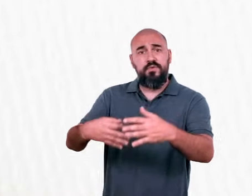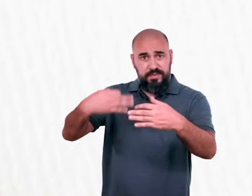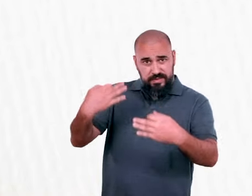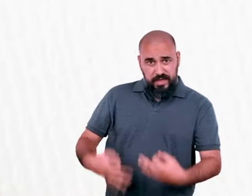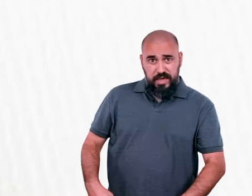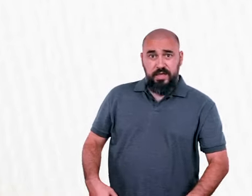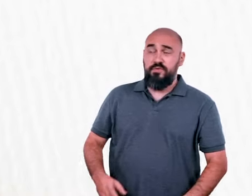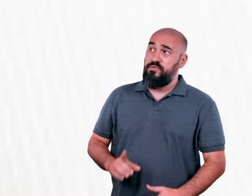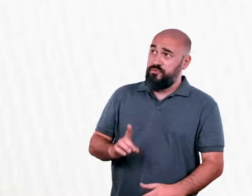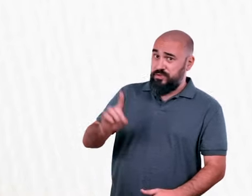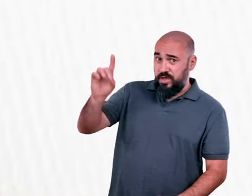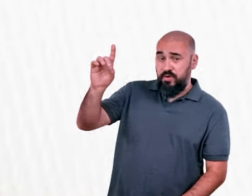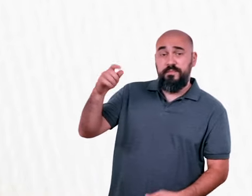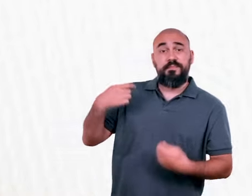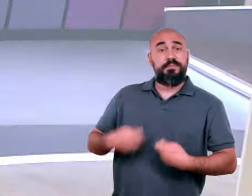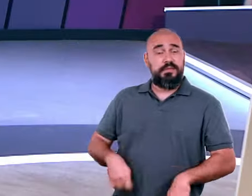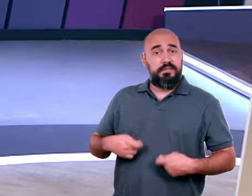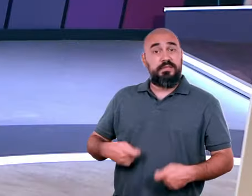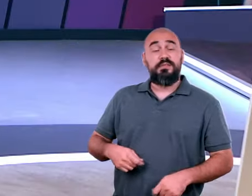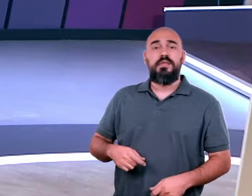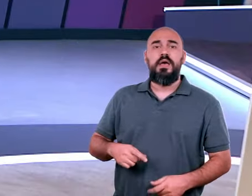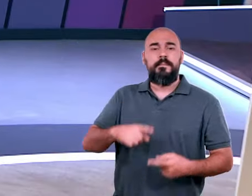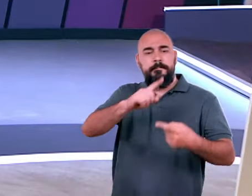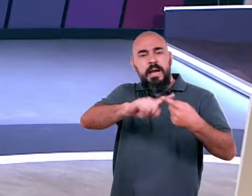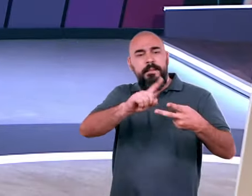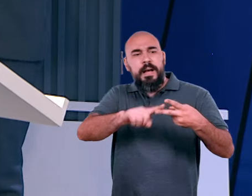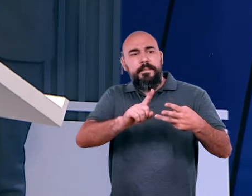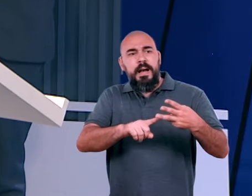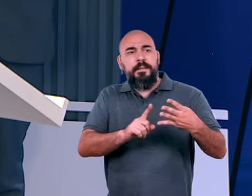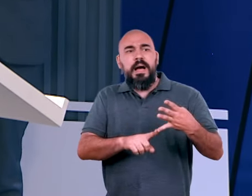acertar as suas prioridades.